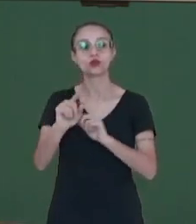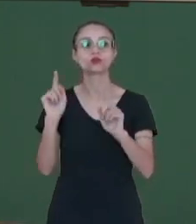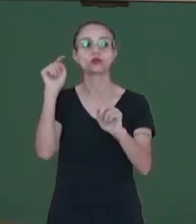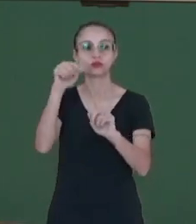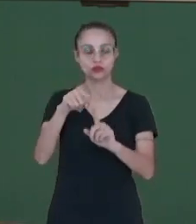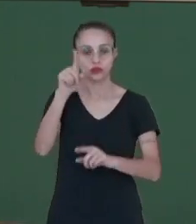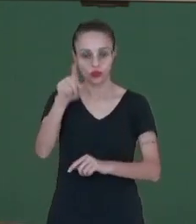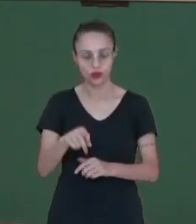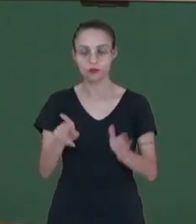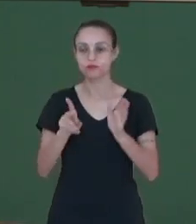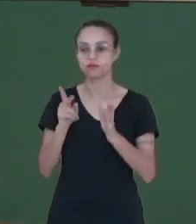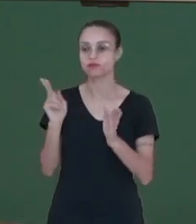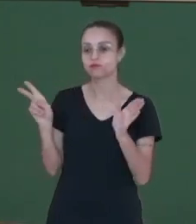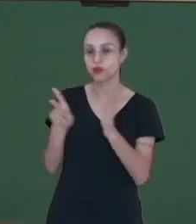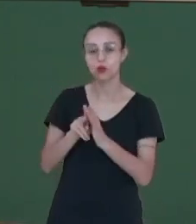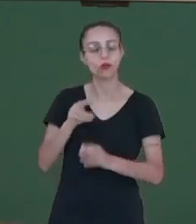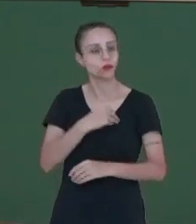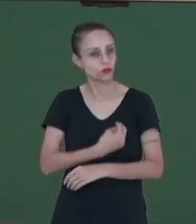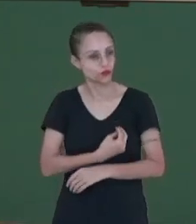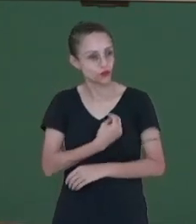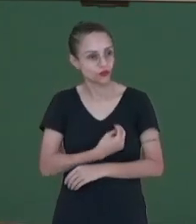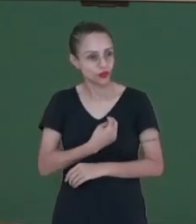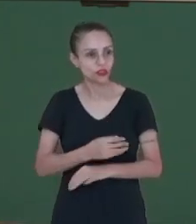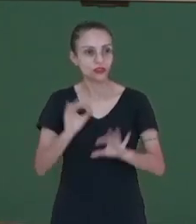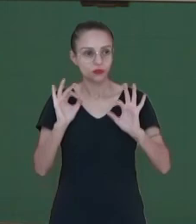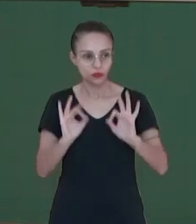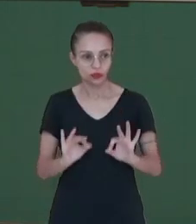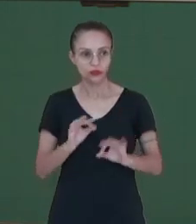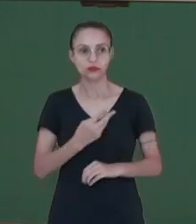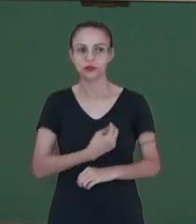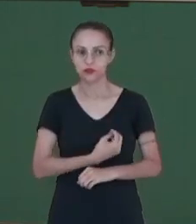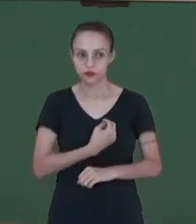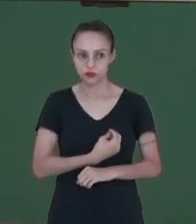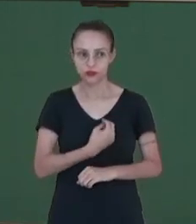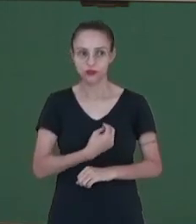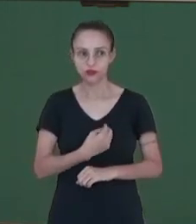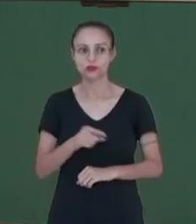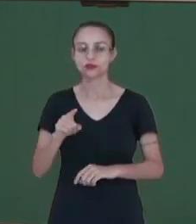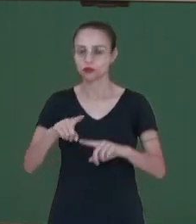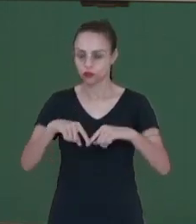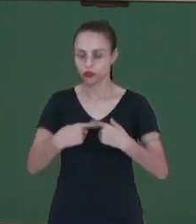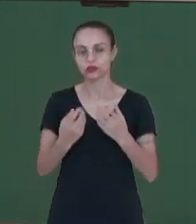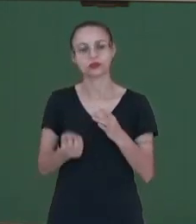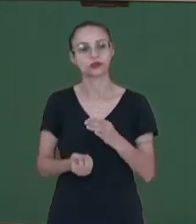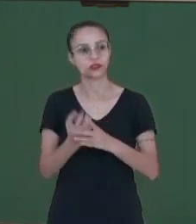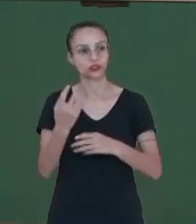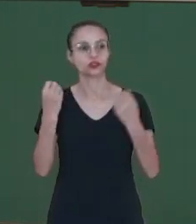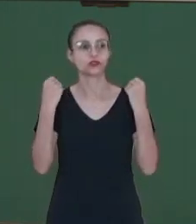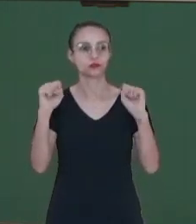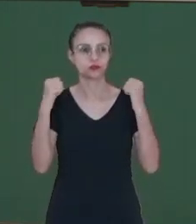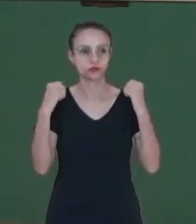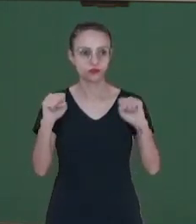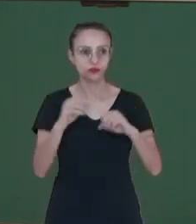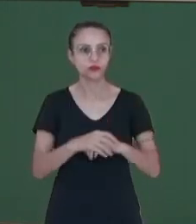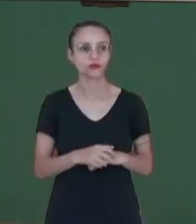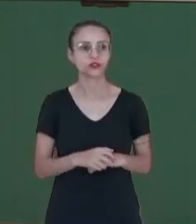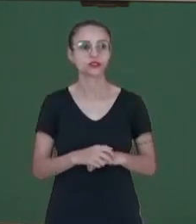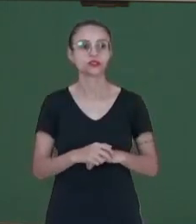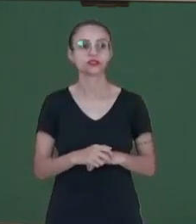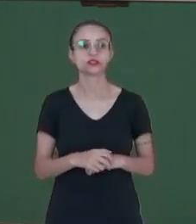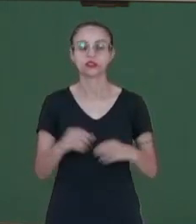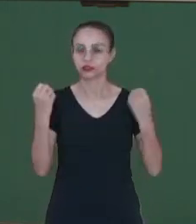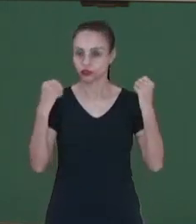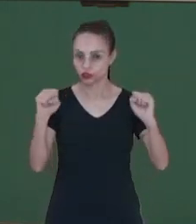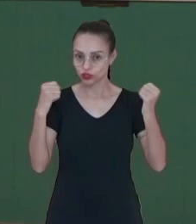como caça, né? Como sobrevivência. Então, ele sobreviveu na pré-história. Então, por isso que veio a ginástica, né? A ginástica